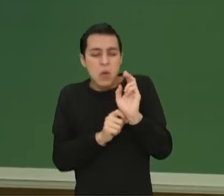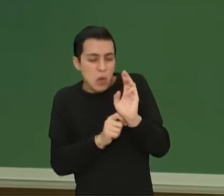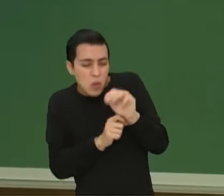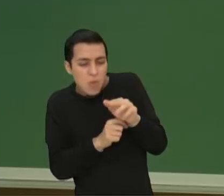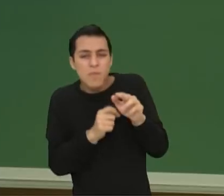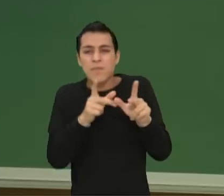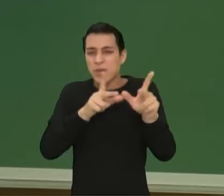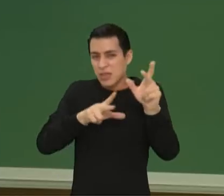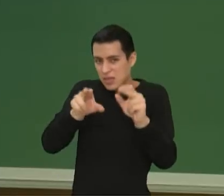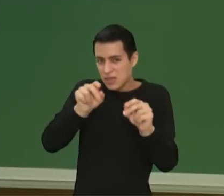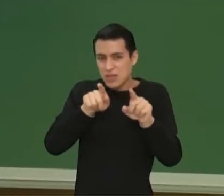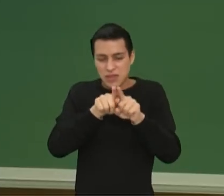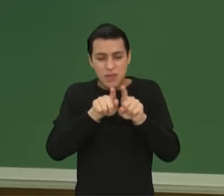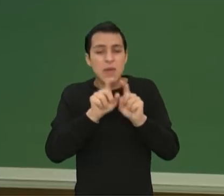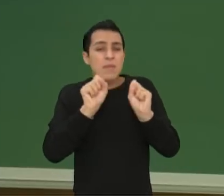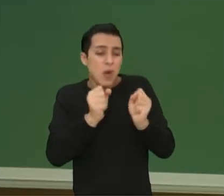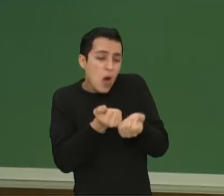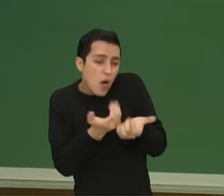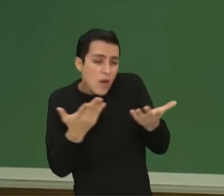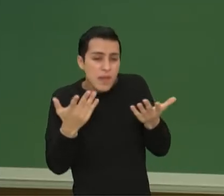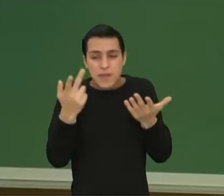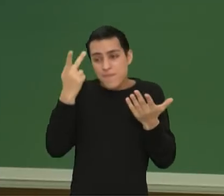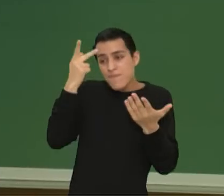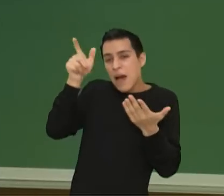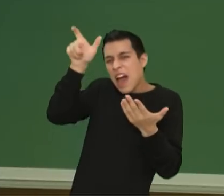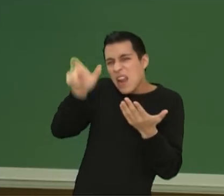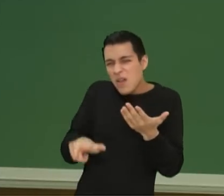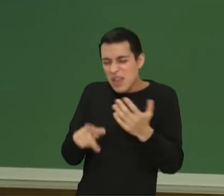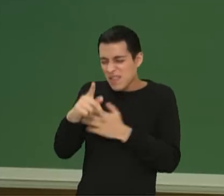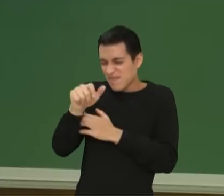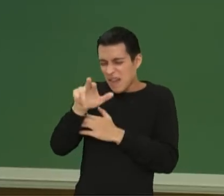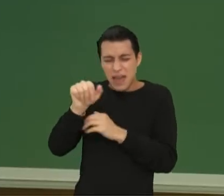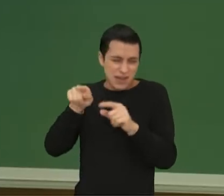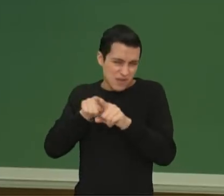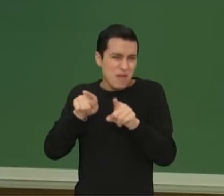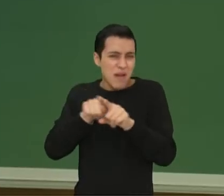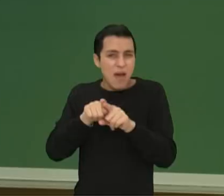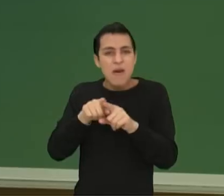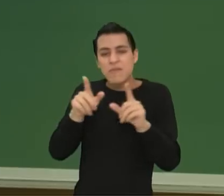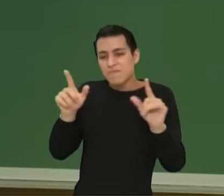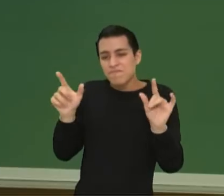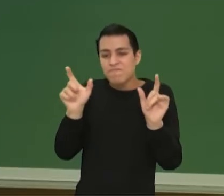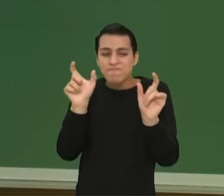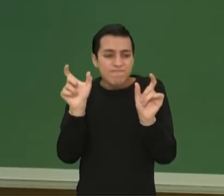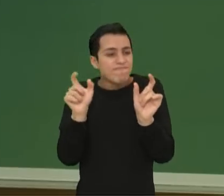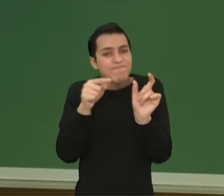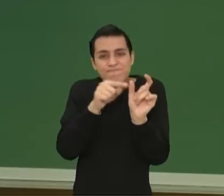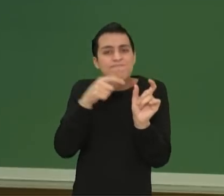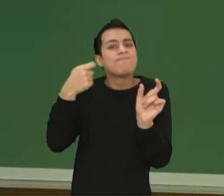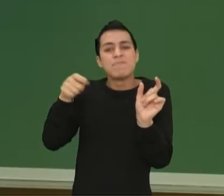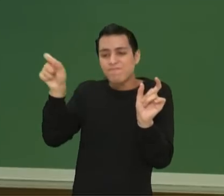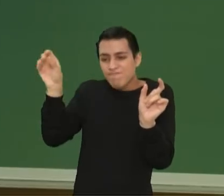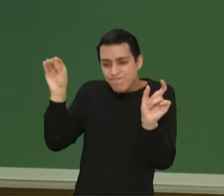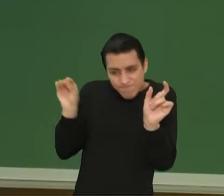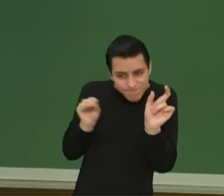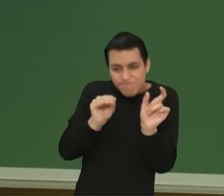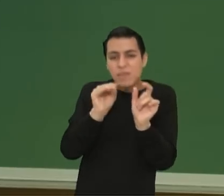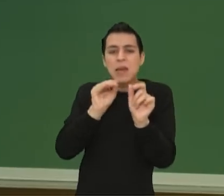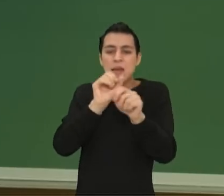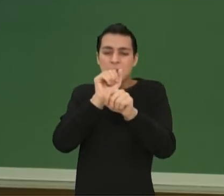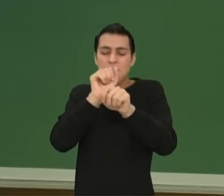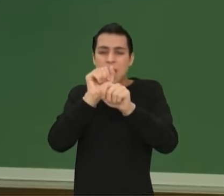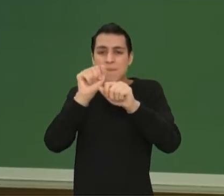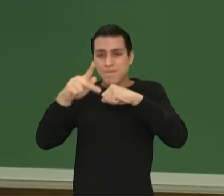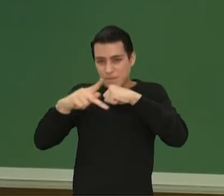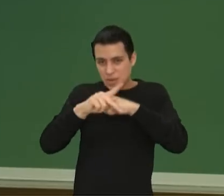posso oferecer algo para alguém, a alguém. Então, exigiu-se a preposição a, está